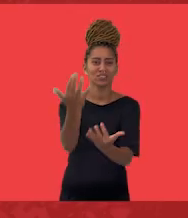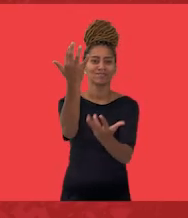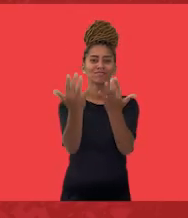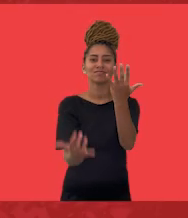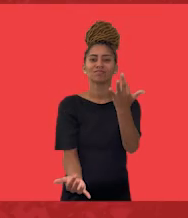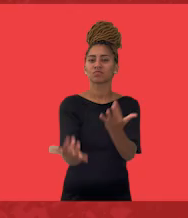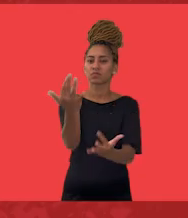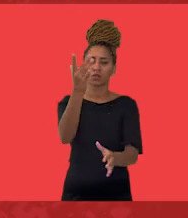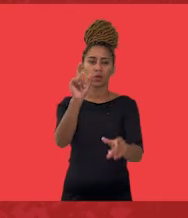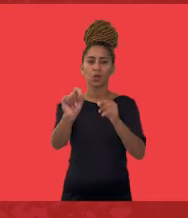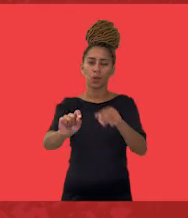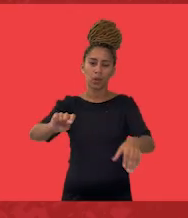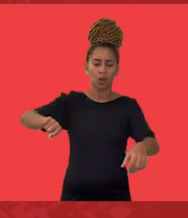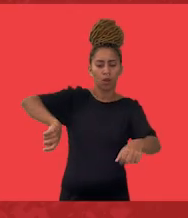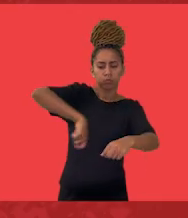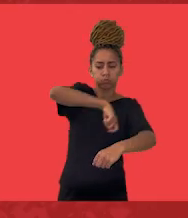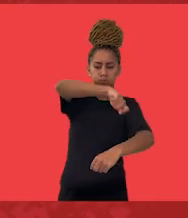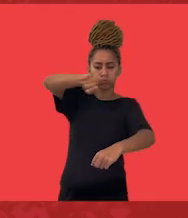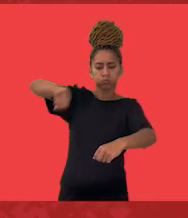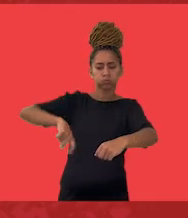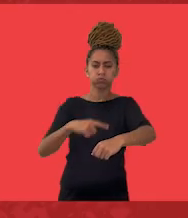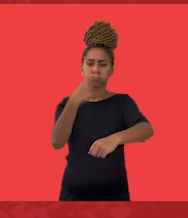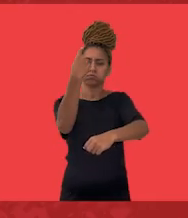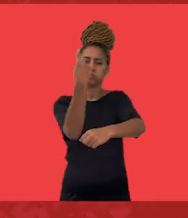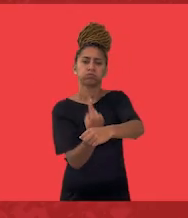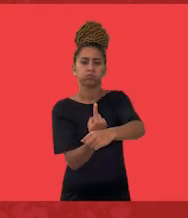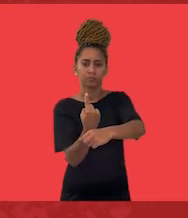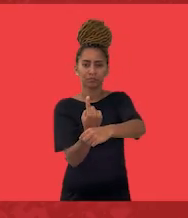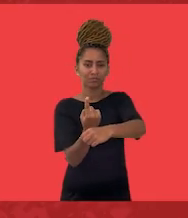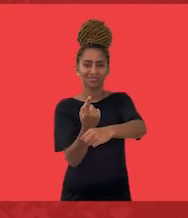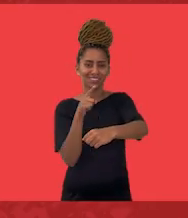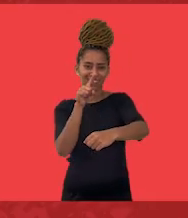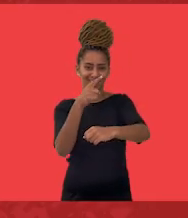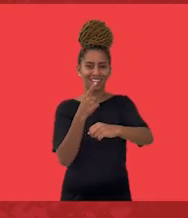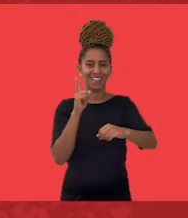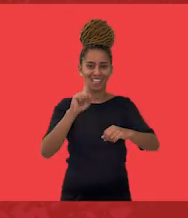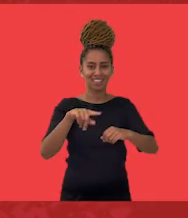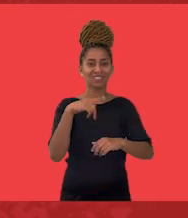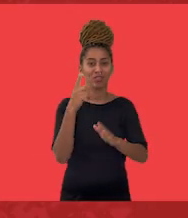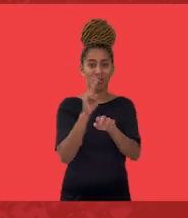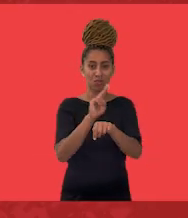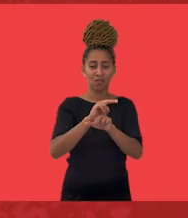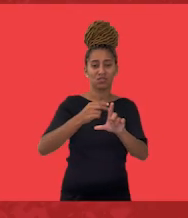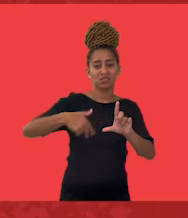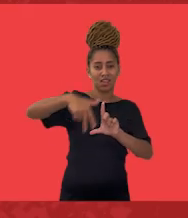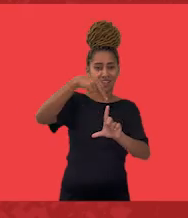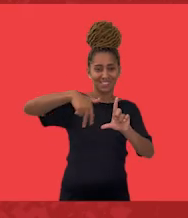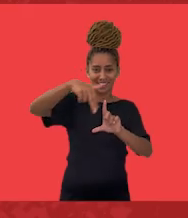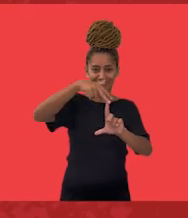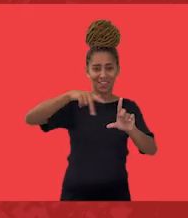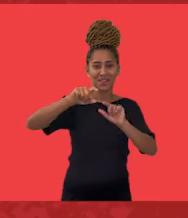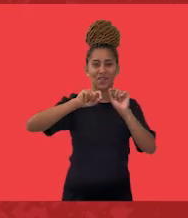Assumo o risco enquanto você em mim cintila. E, no entanto, no